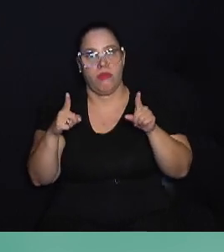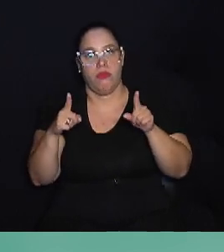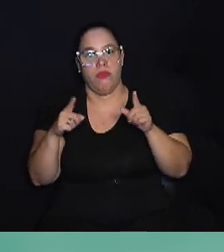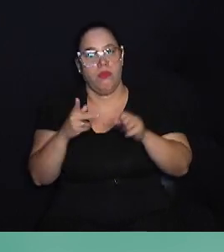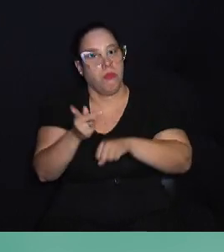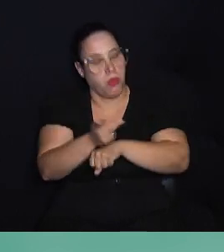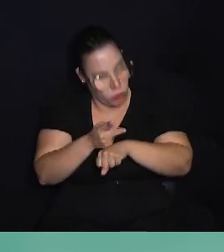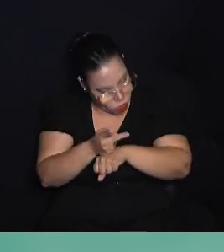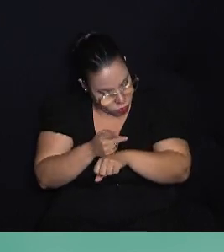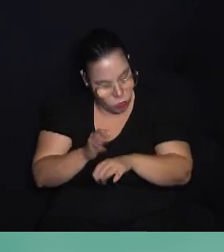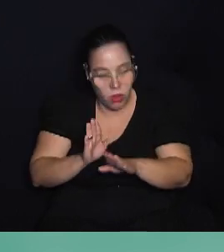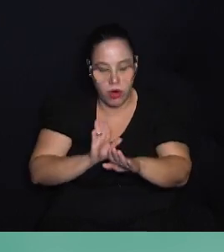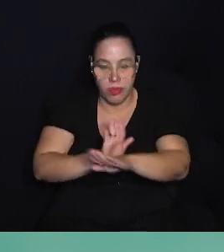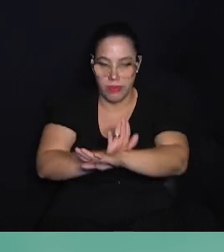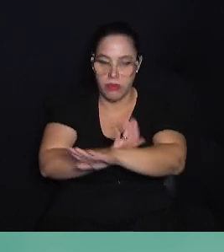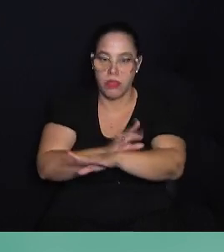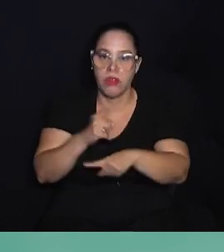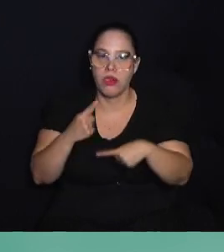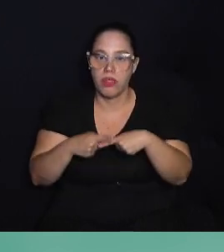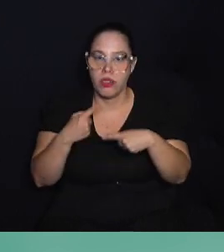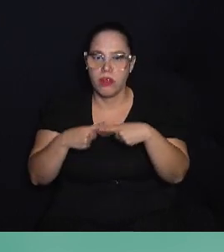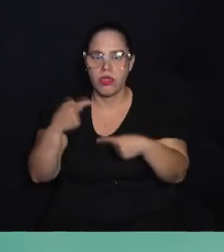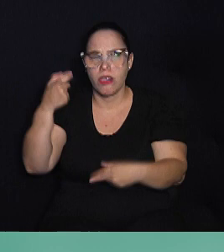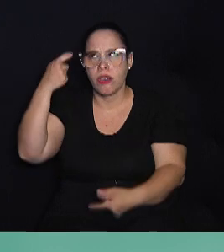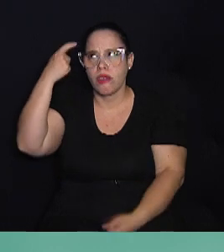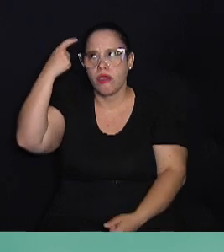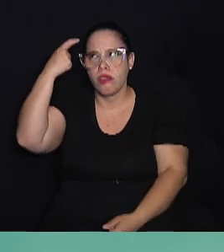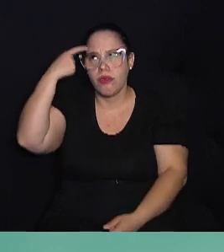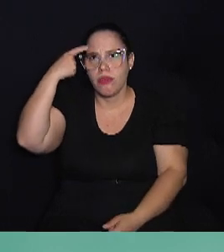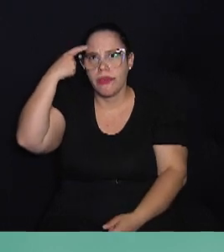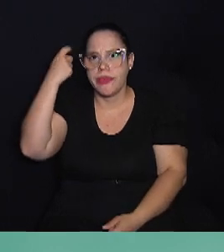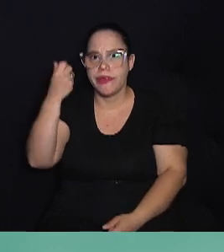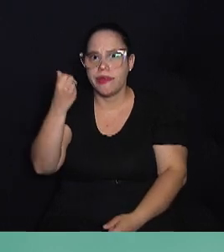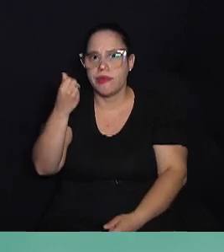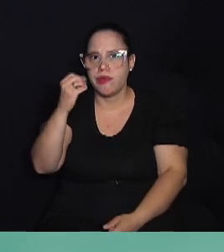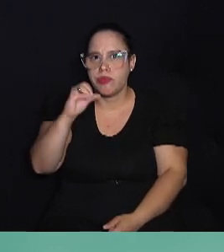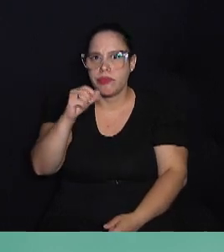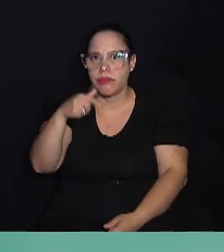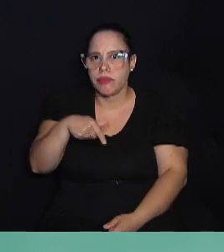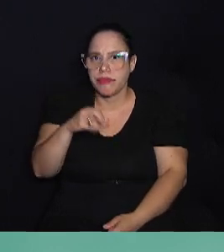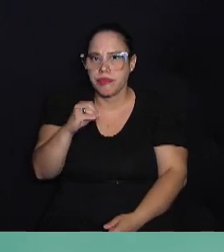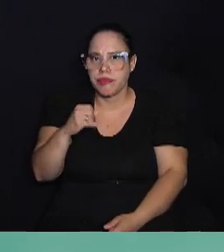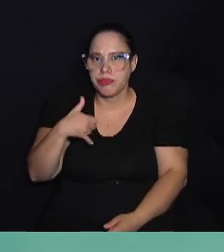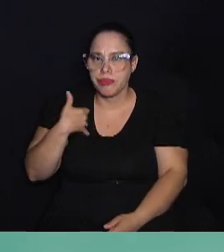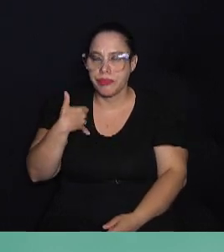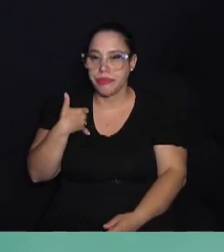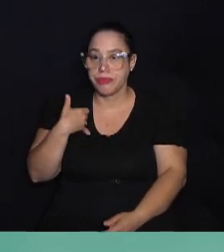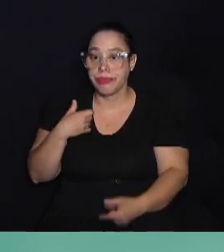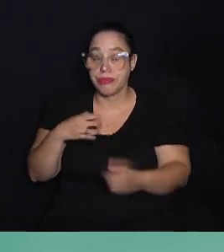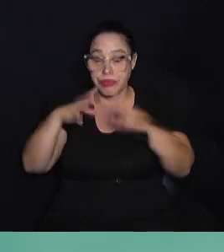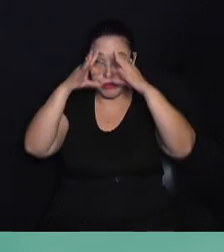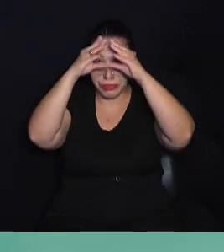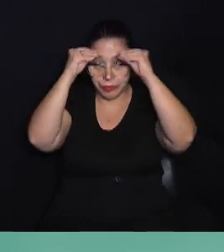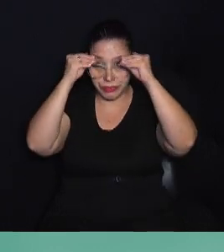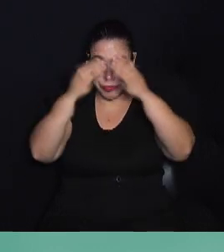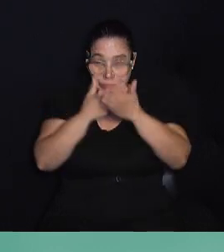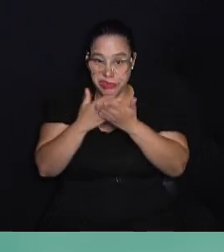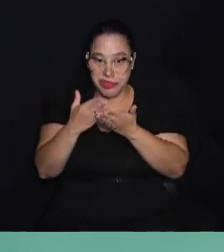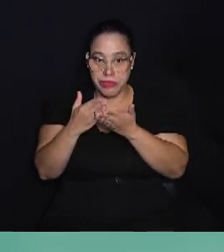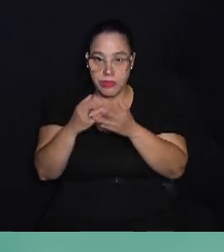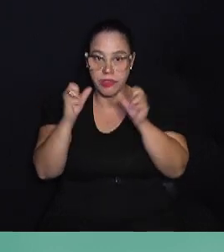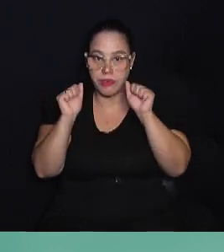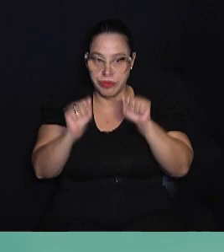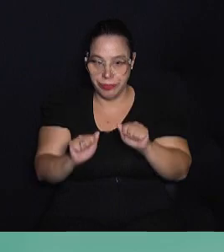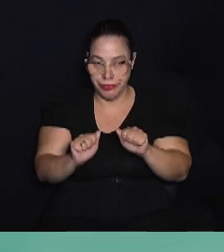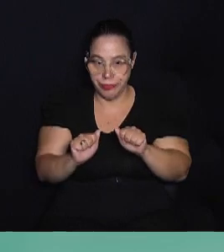procurar ajuda, porque as pessoas têm a ideia de que 60, 70 anos, que é a idade mais ou menos que o Alzheimer começa, que é possível e